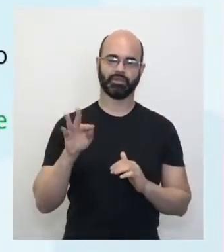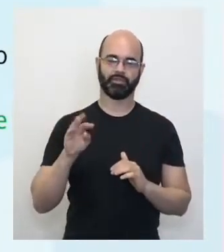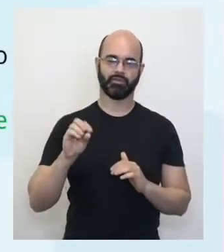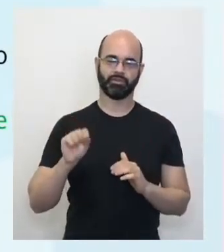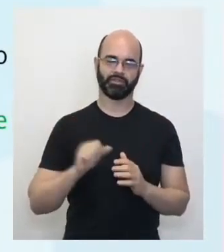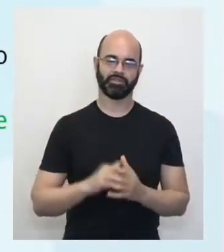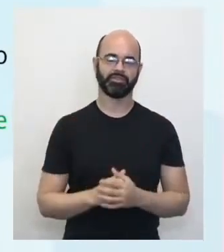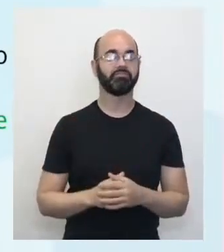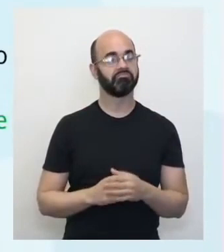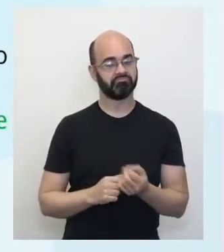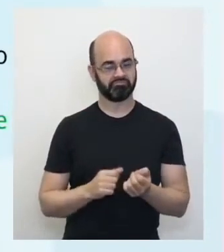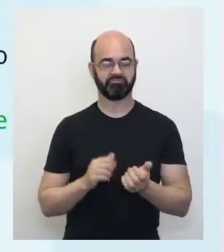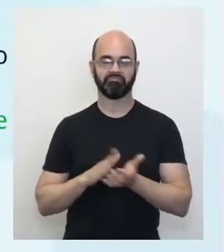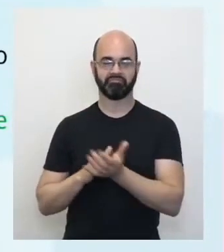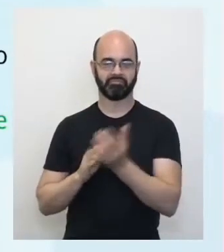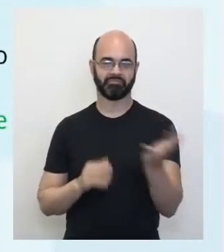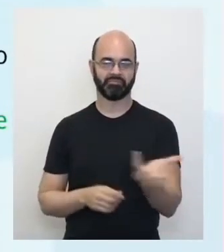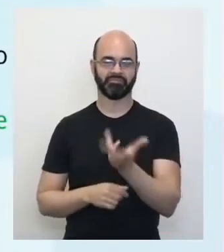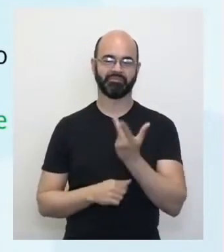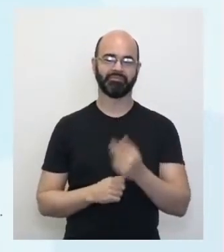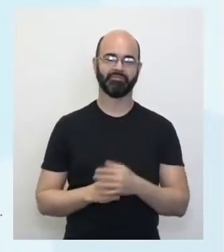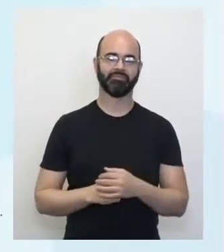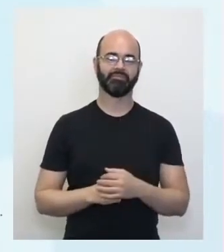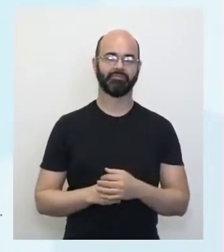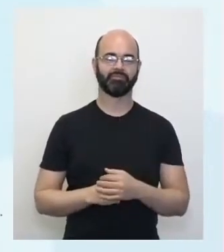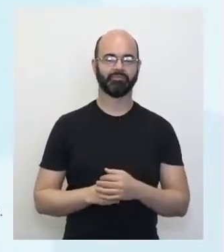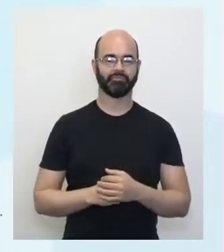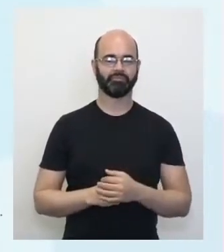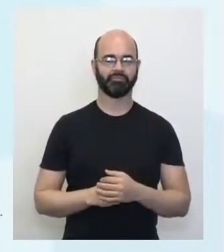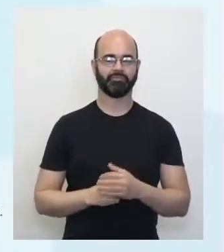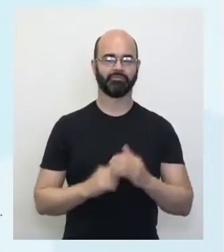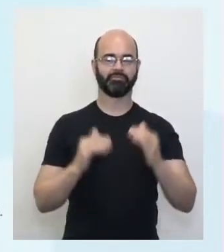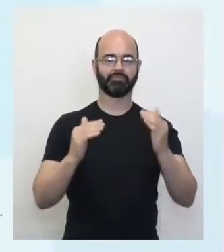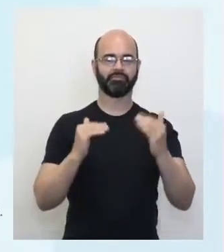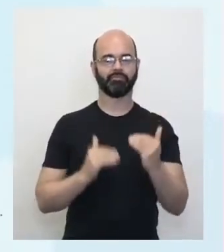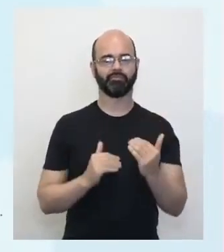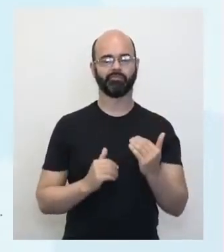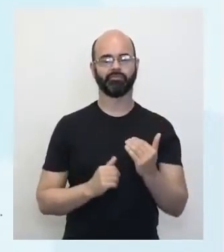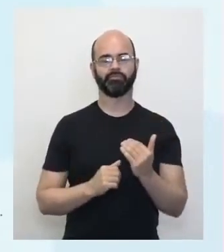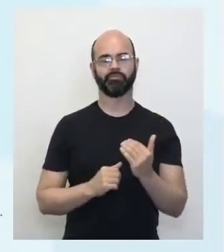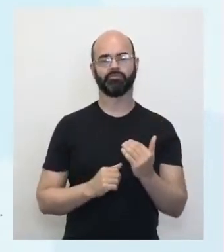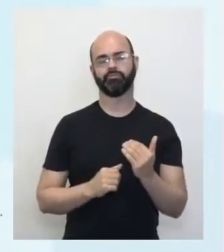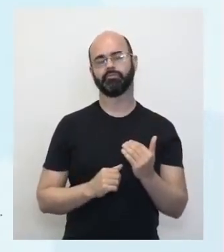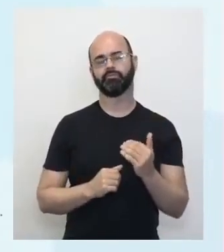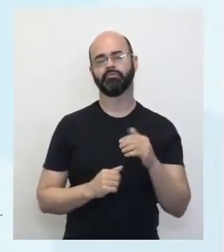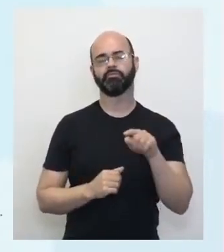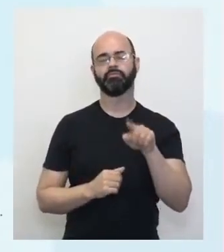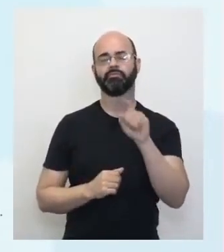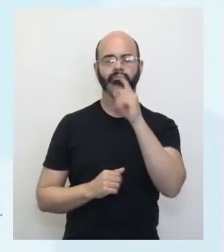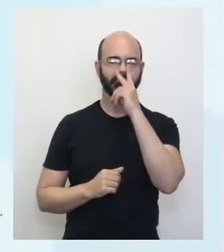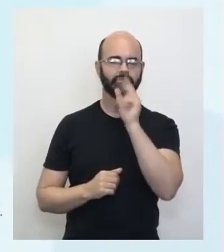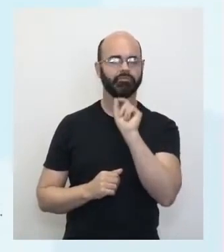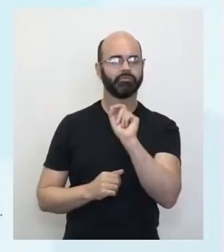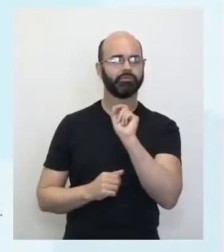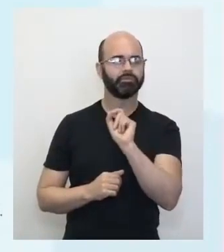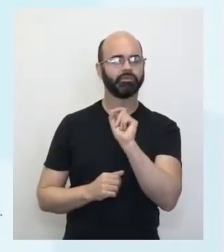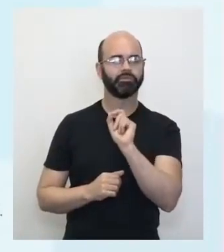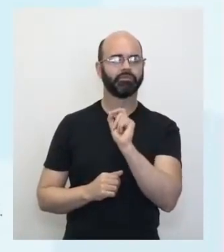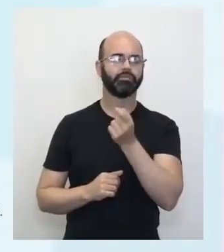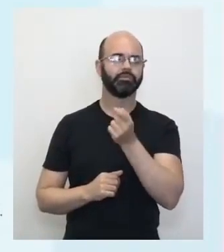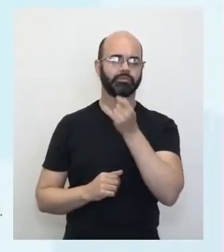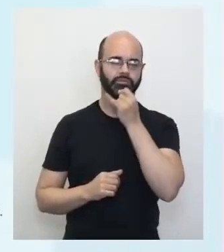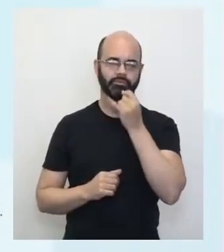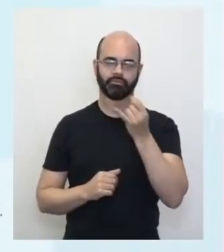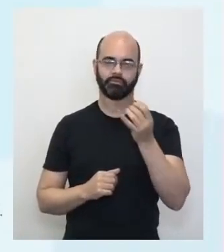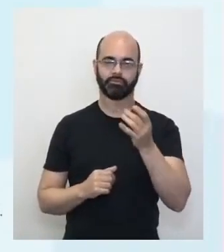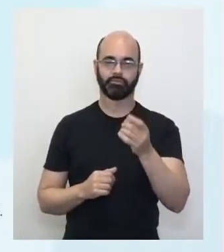Até assim uma excelente homenagem. Sobre essa questão, agora tem mais aí para vocês. O que você acha que contribuiu para o bom